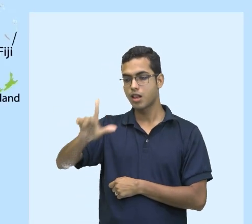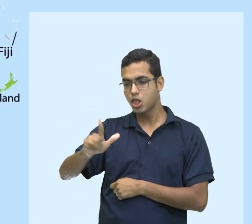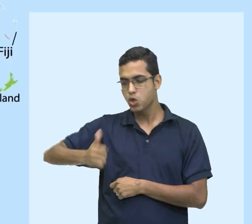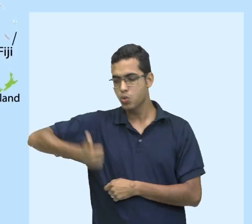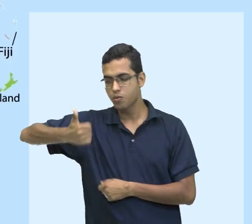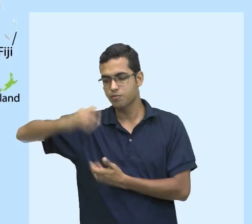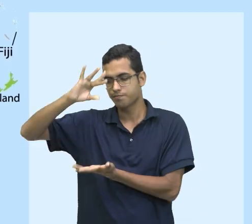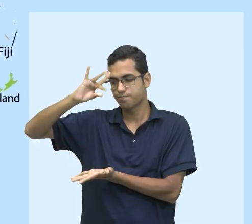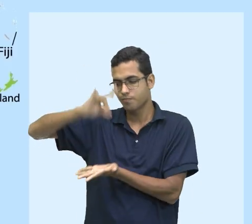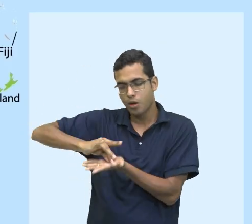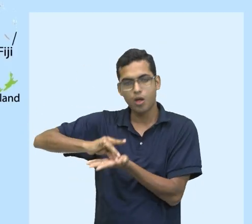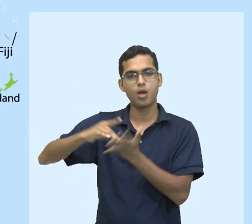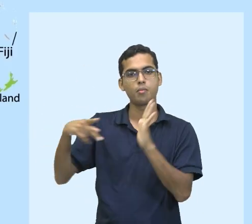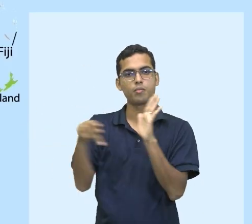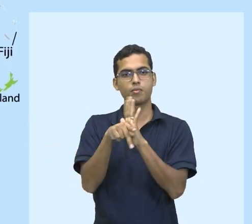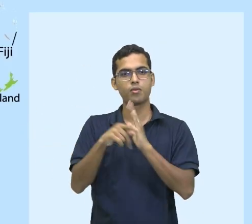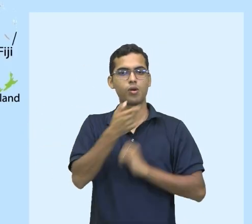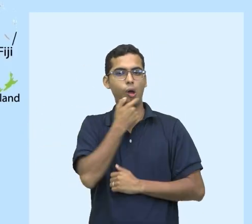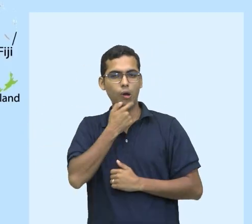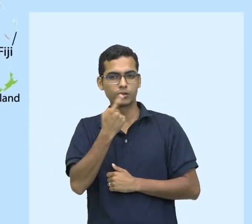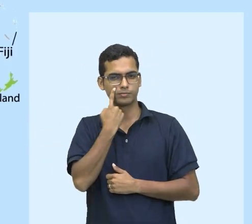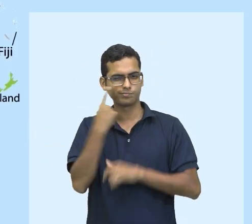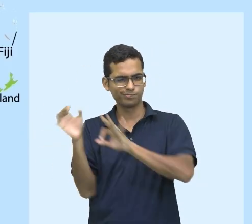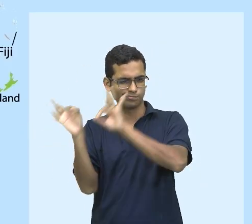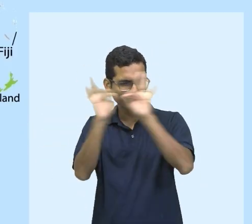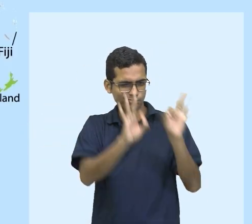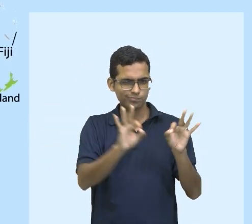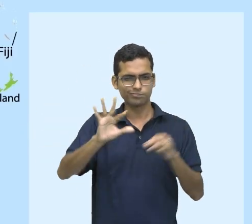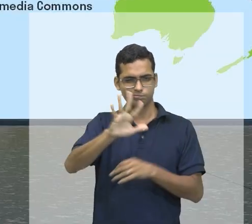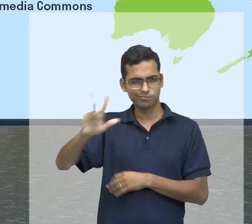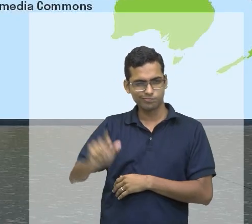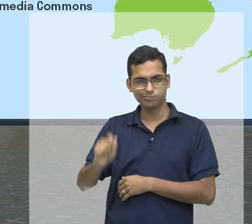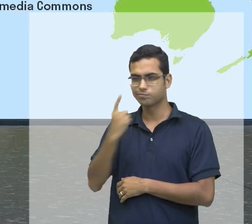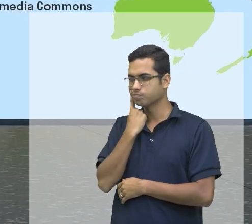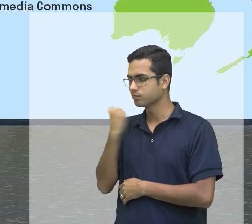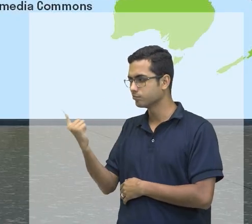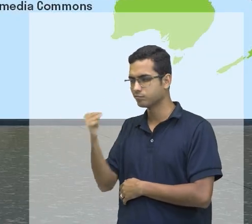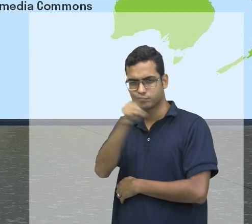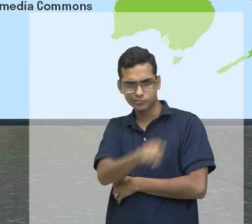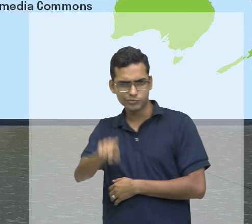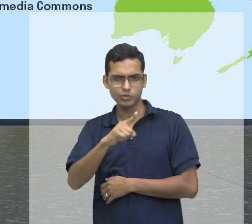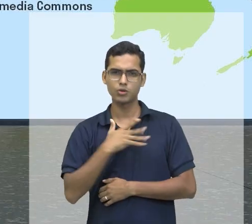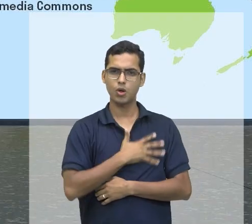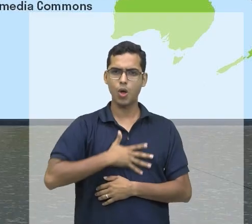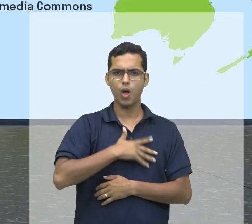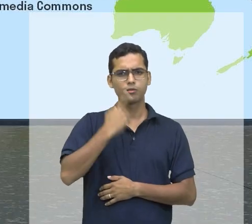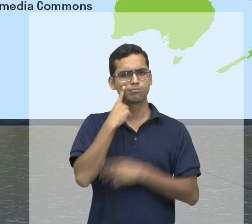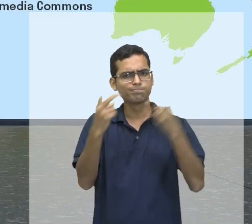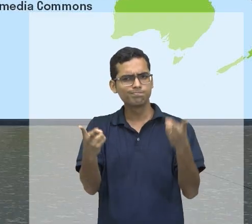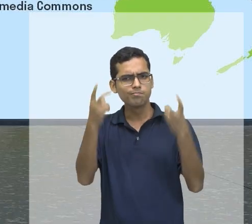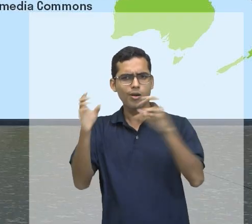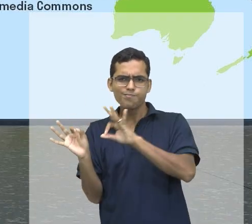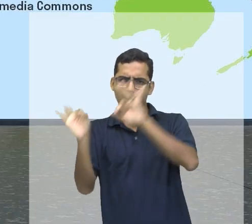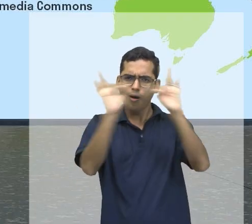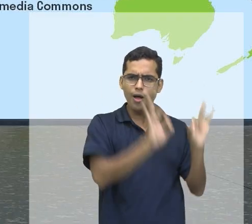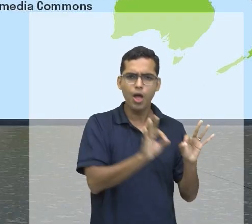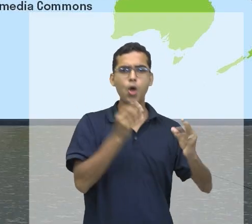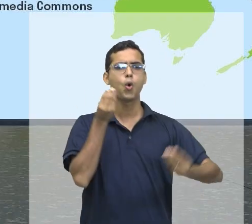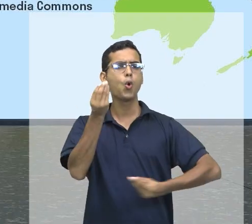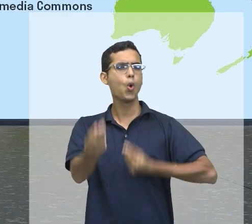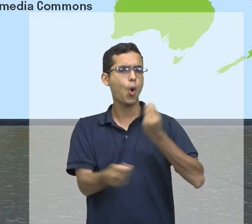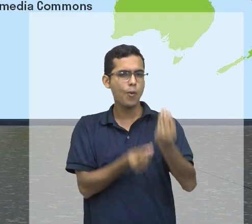bem? Então, e aí, gostaram do nosso overview do nosso mapa? Então, vocês puderam acompanhar em todo esse mapa